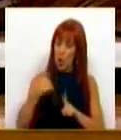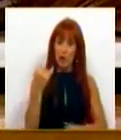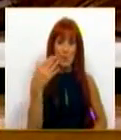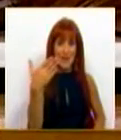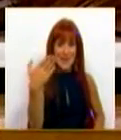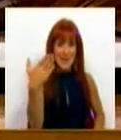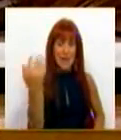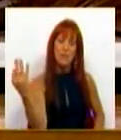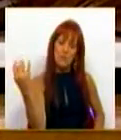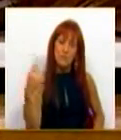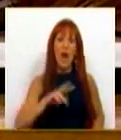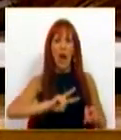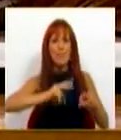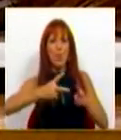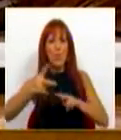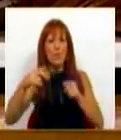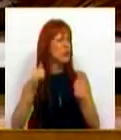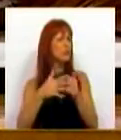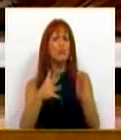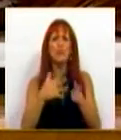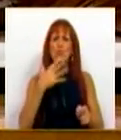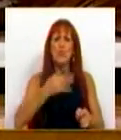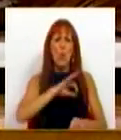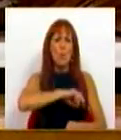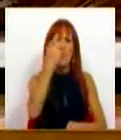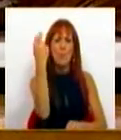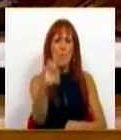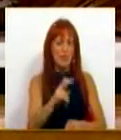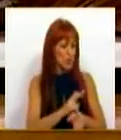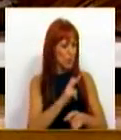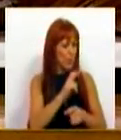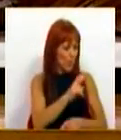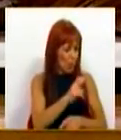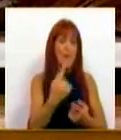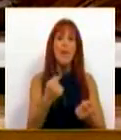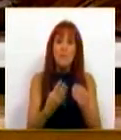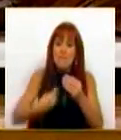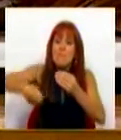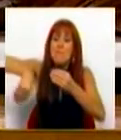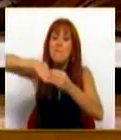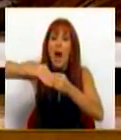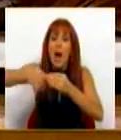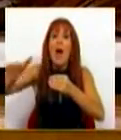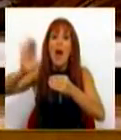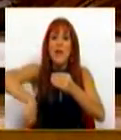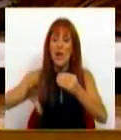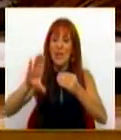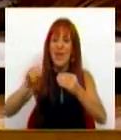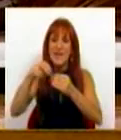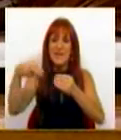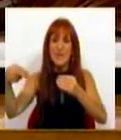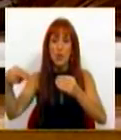2017, para além da atualização de todas as pensões, haverá um acréscimo extraordinário de 10